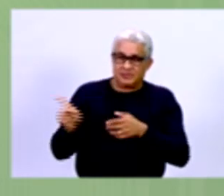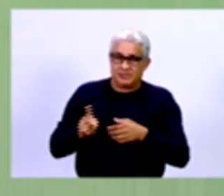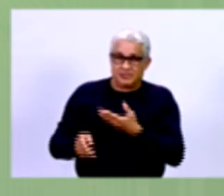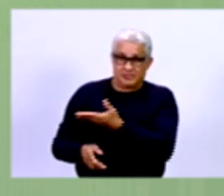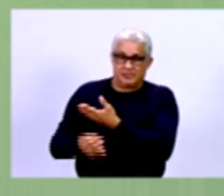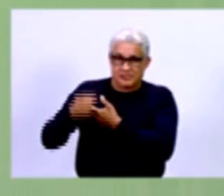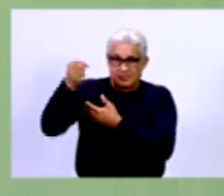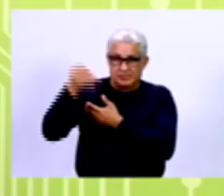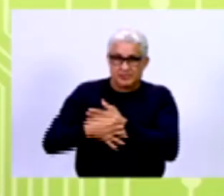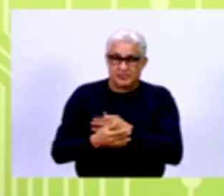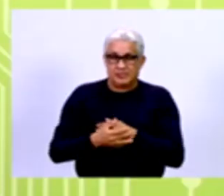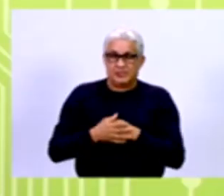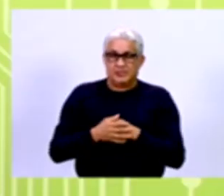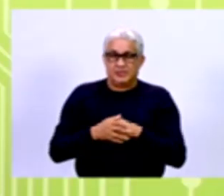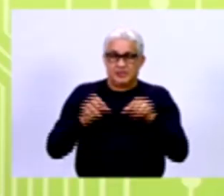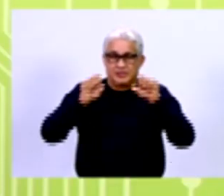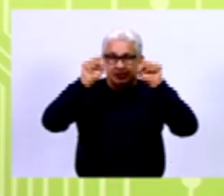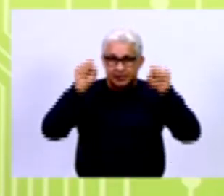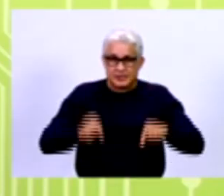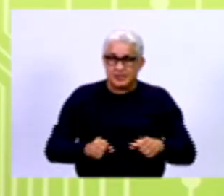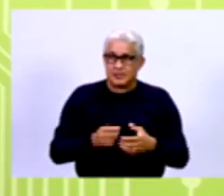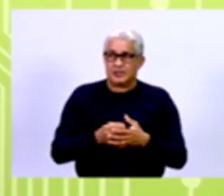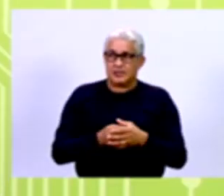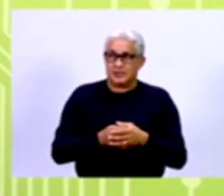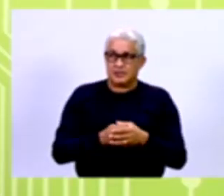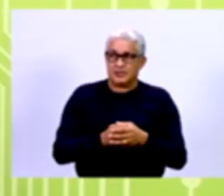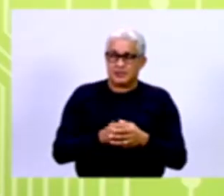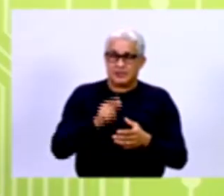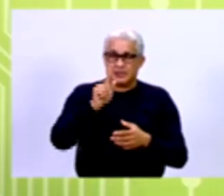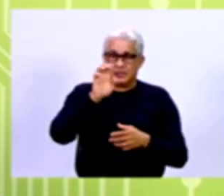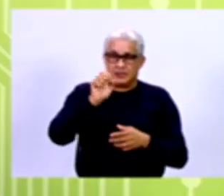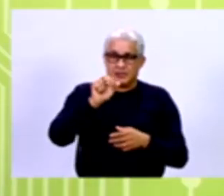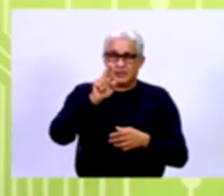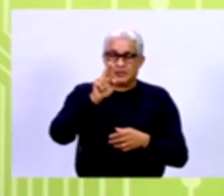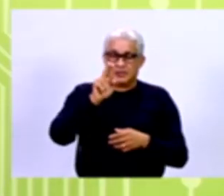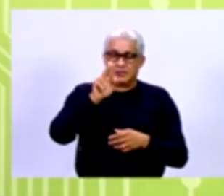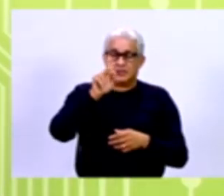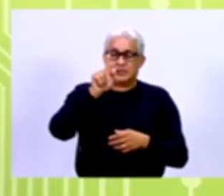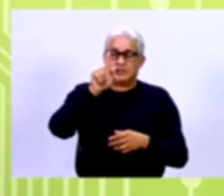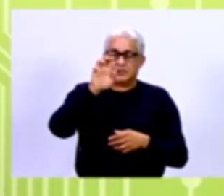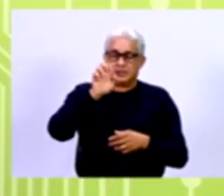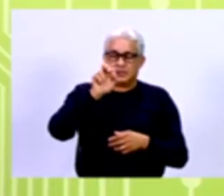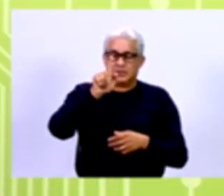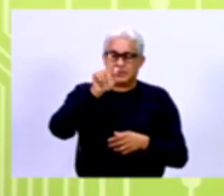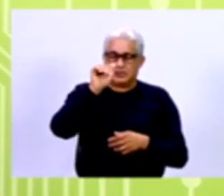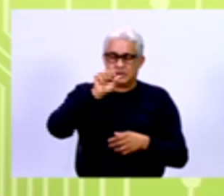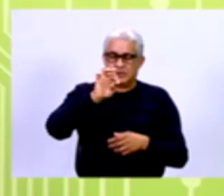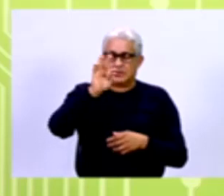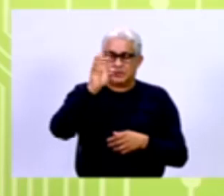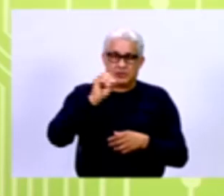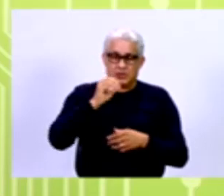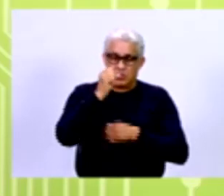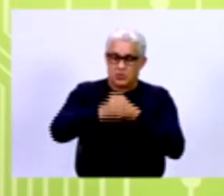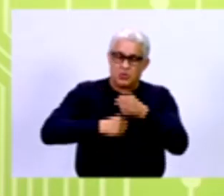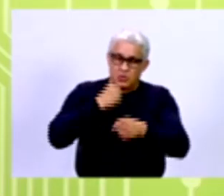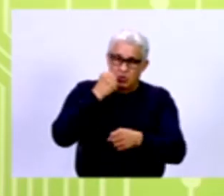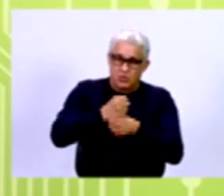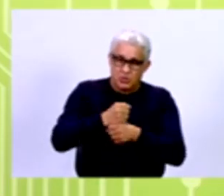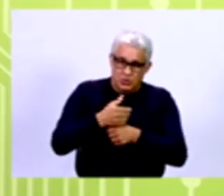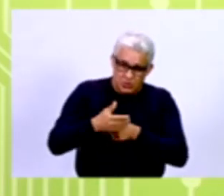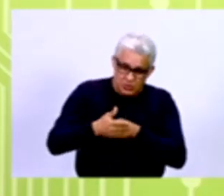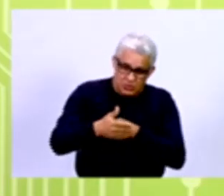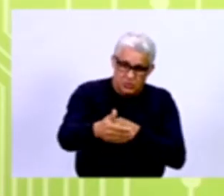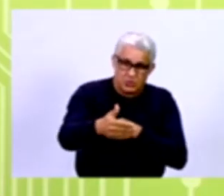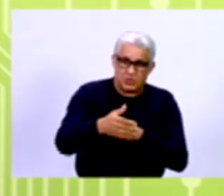a sistemática de registro dos fatos econômicos, das transações econômicas ao longo do ano, obedece à